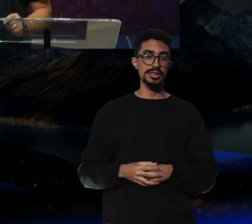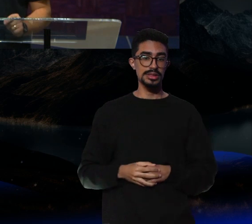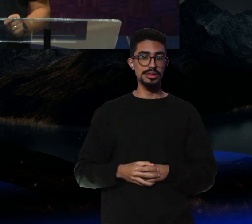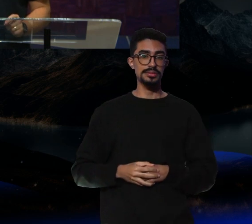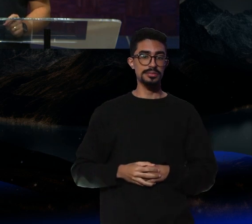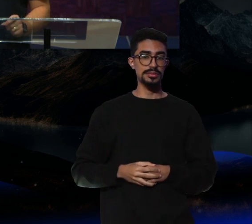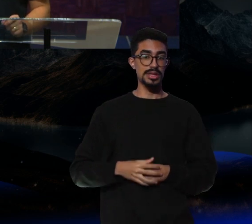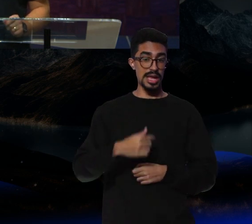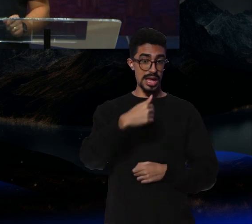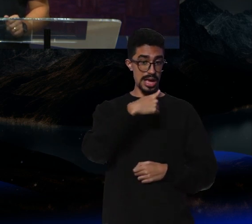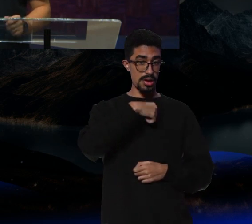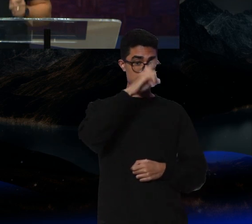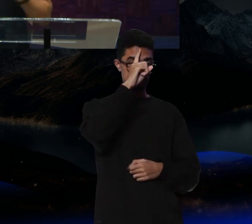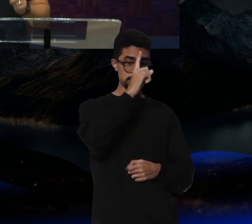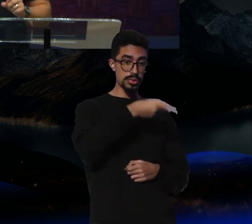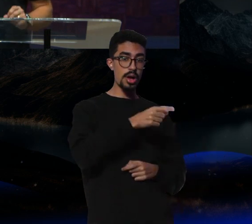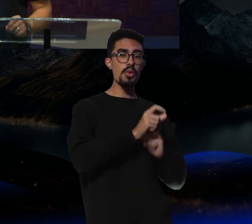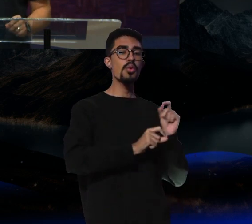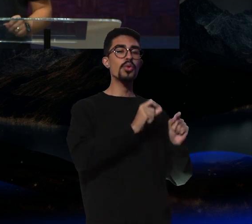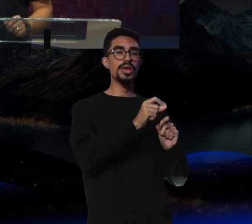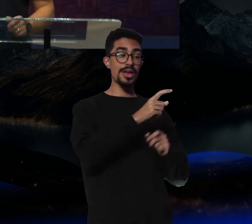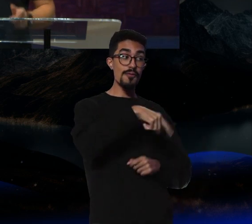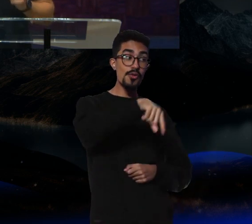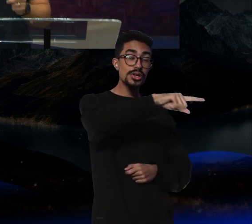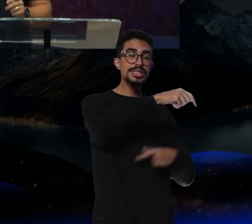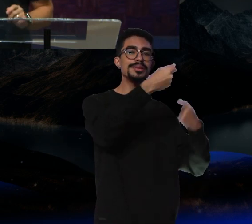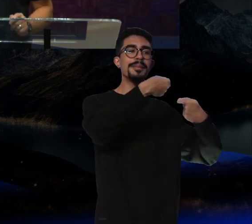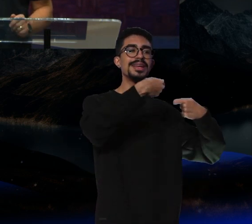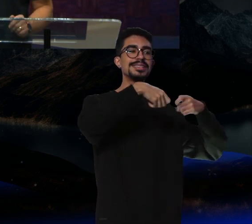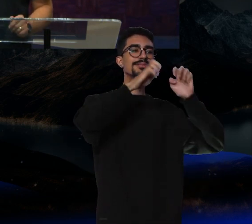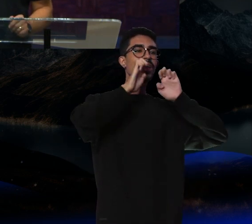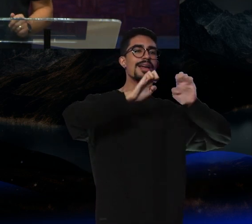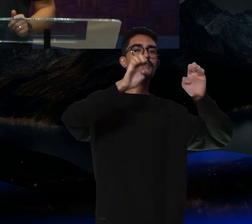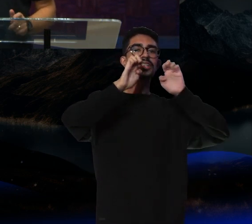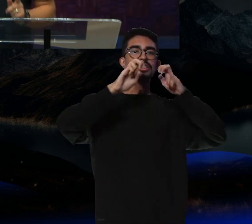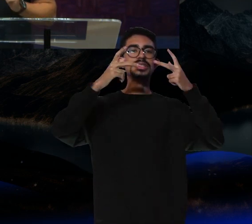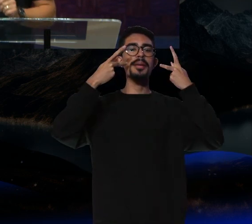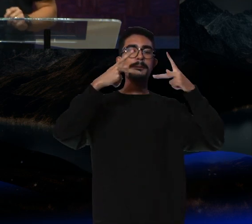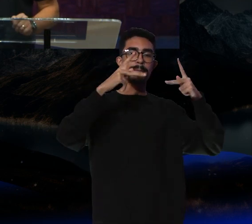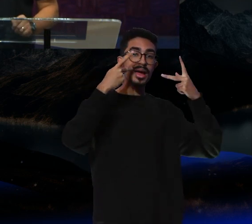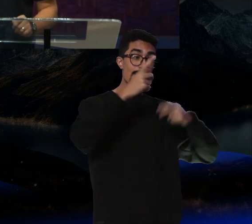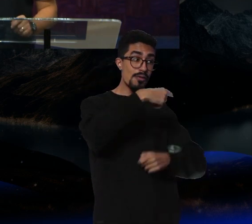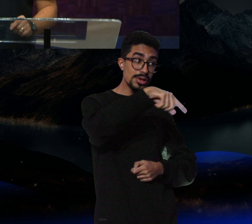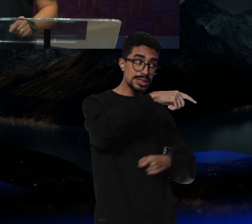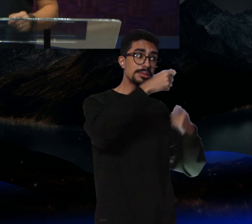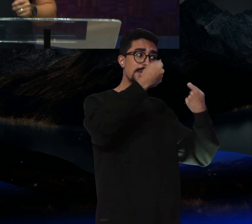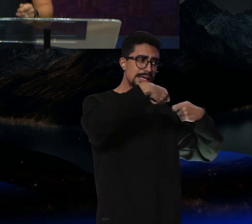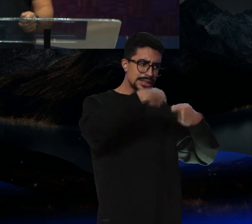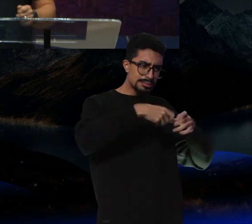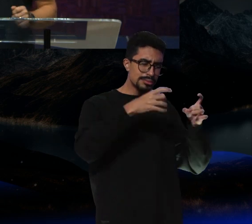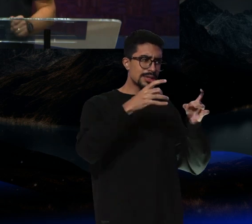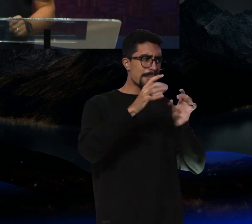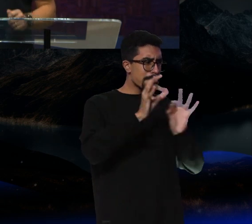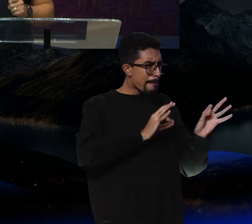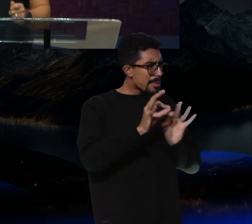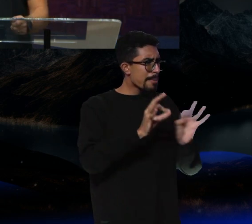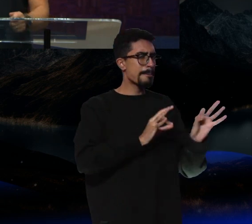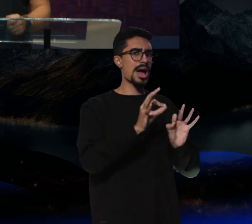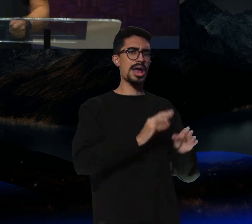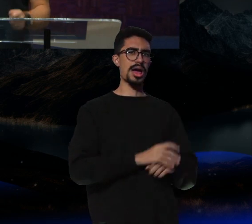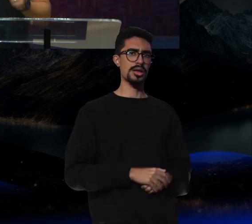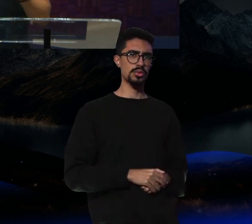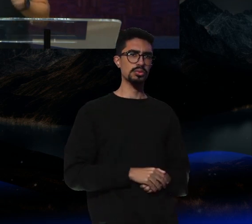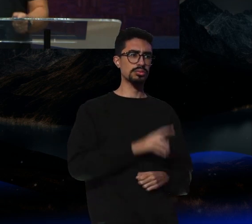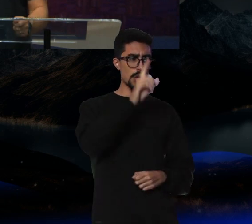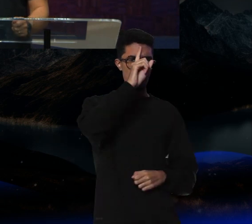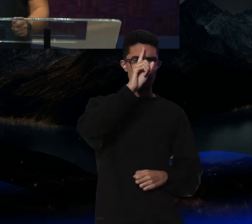o exorto solenemente. Pregue a palavra, esteja preparado a tempo e fora de tempo. Repreenda,